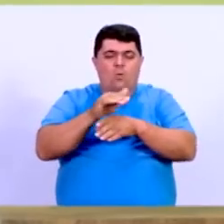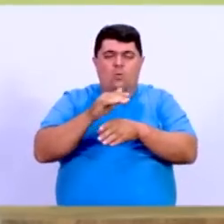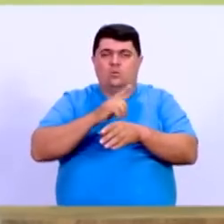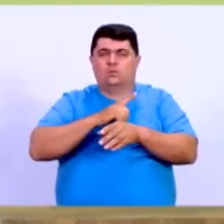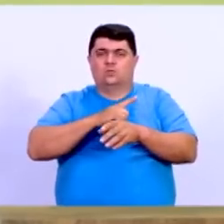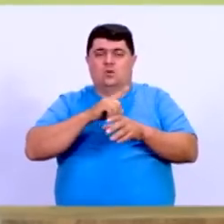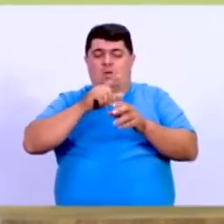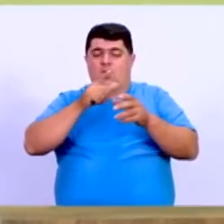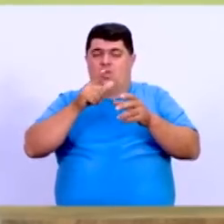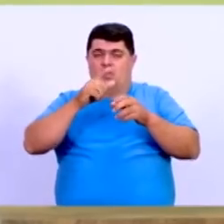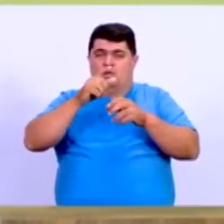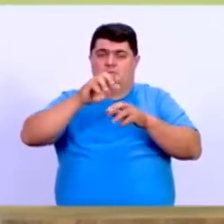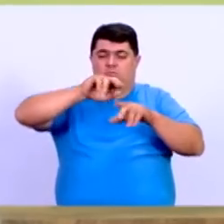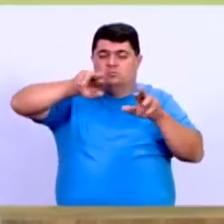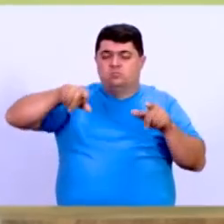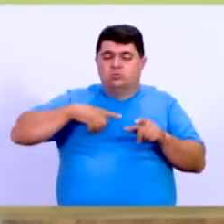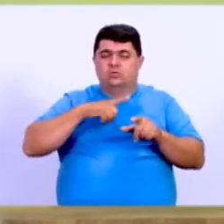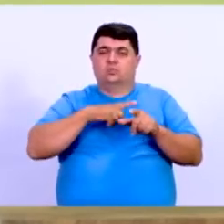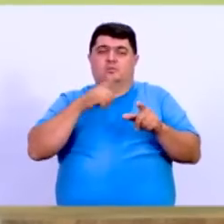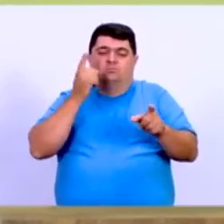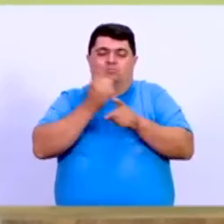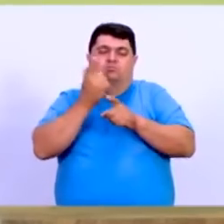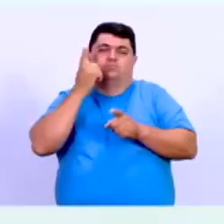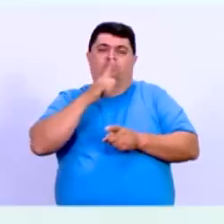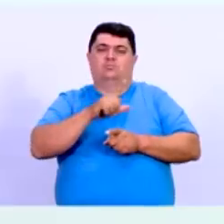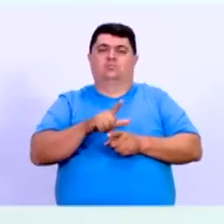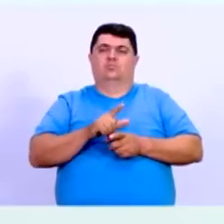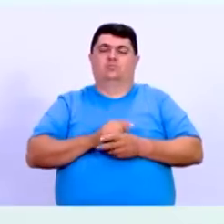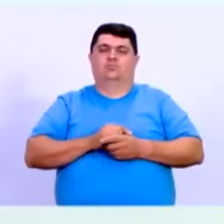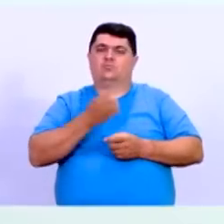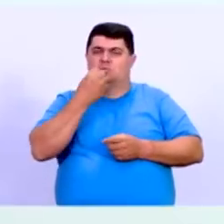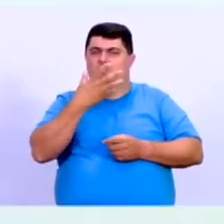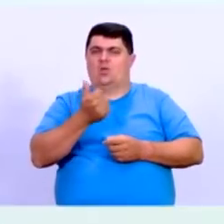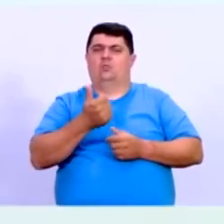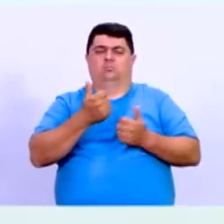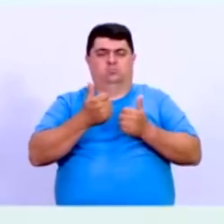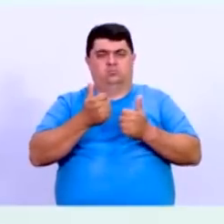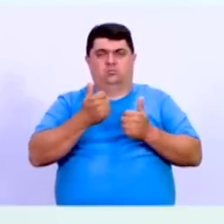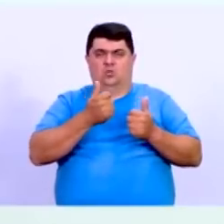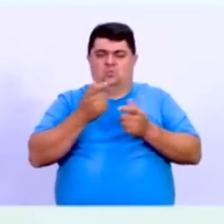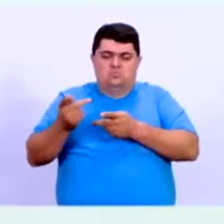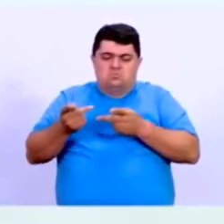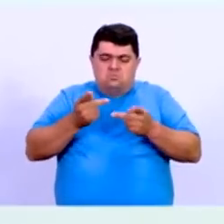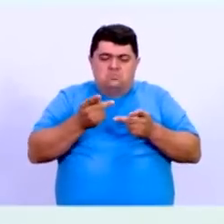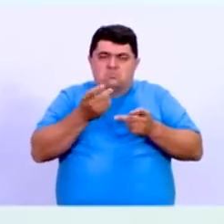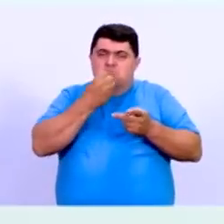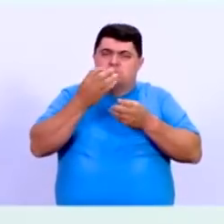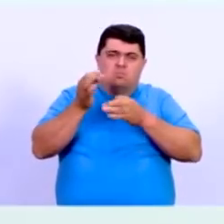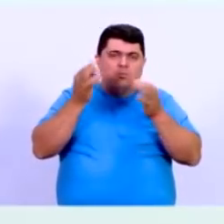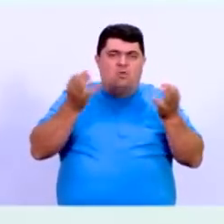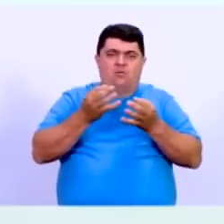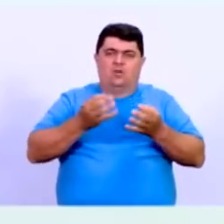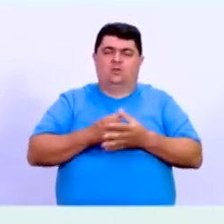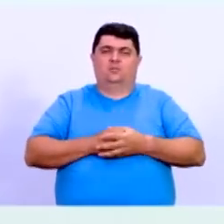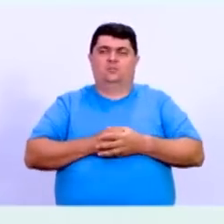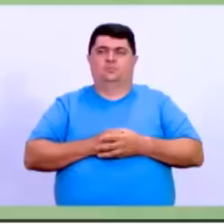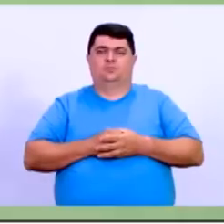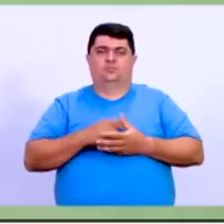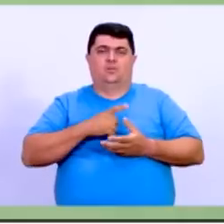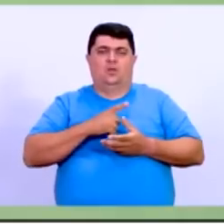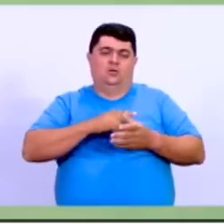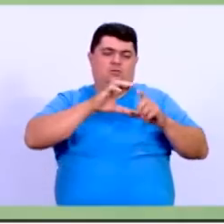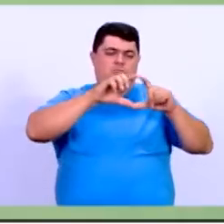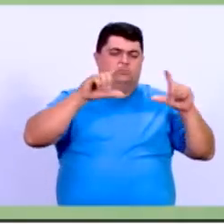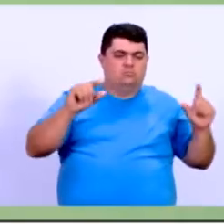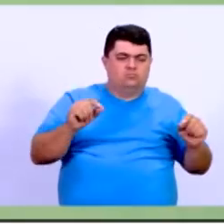equipamentos diferentes se comunicando, trocando recursos e informações. Muito bem, professor. Ótima colaboração aí do professor. Muito bem, isso mesmo. Olha só, além dos equipamentos,